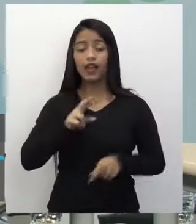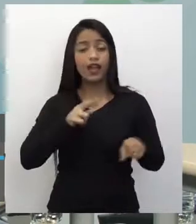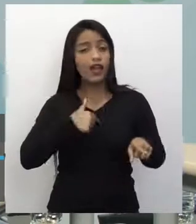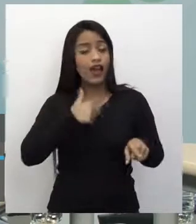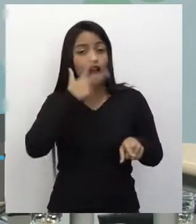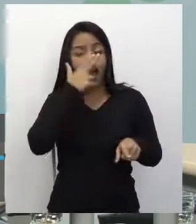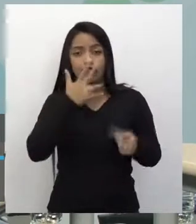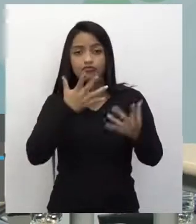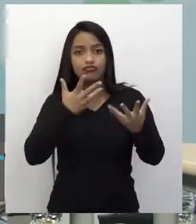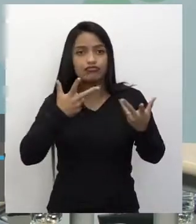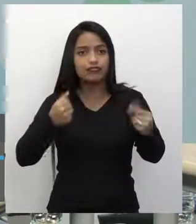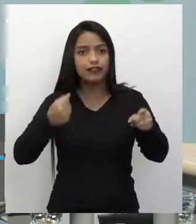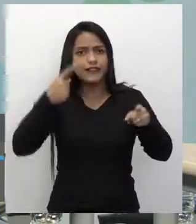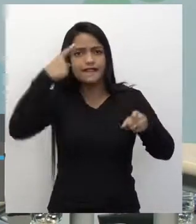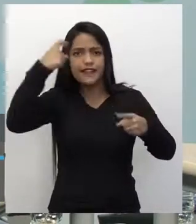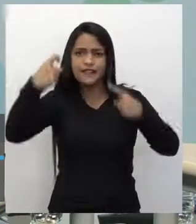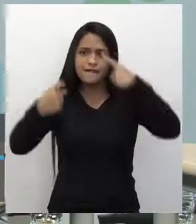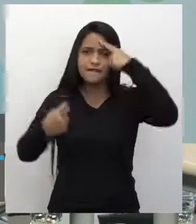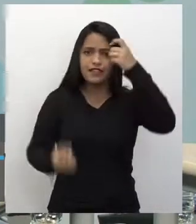incrível.